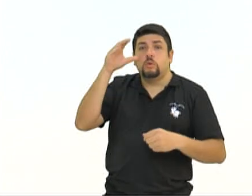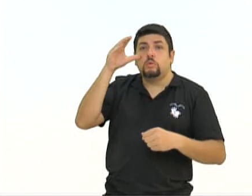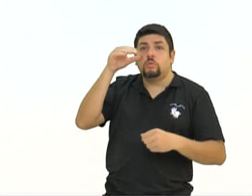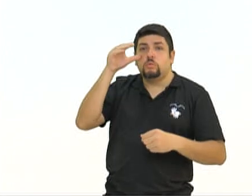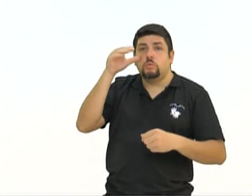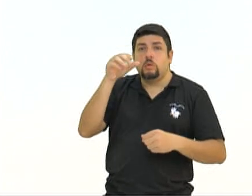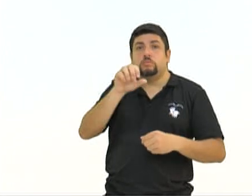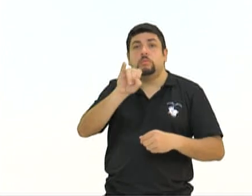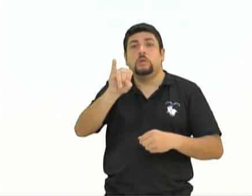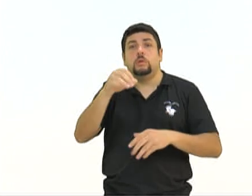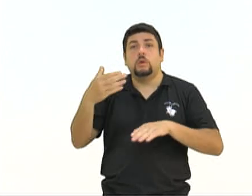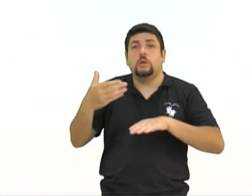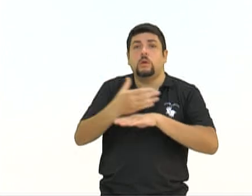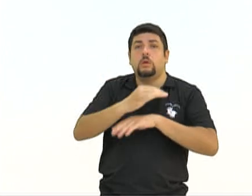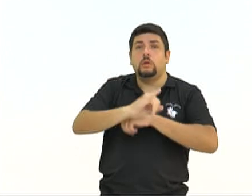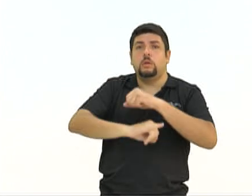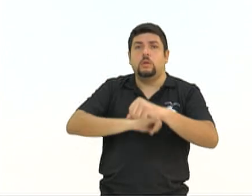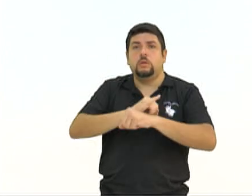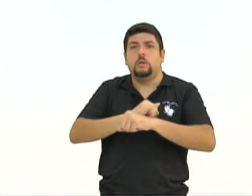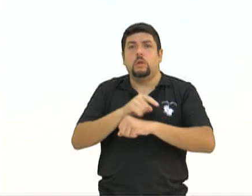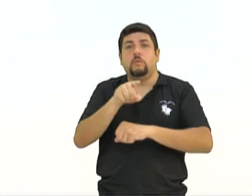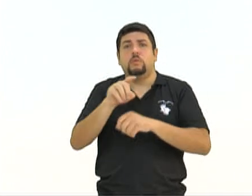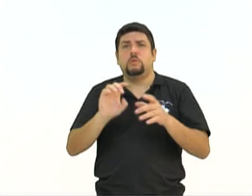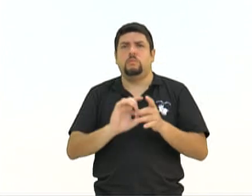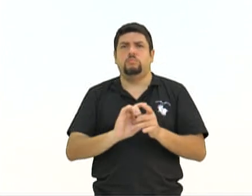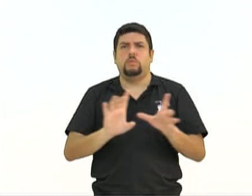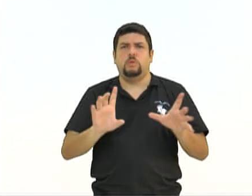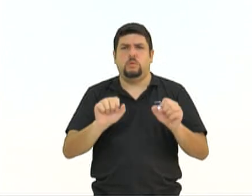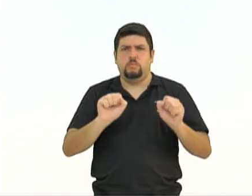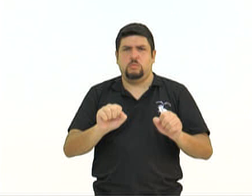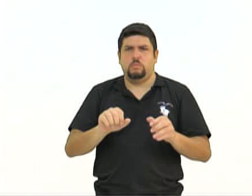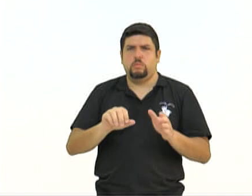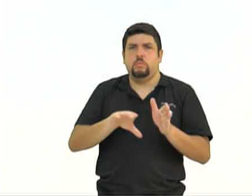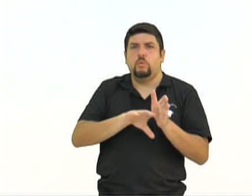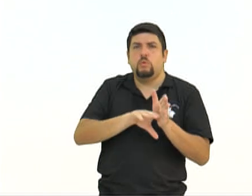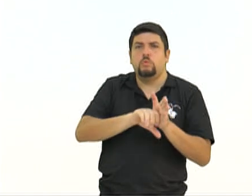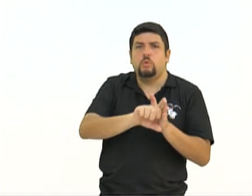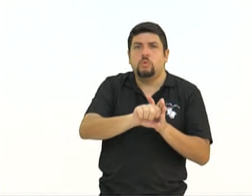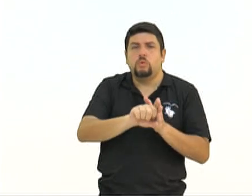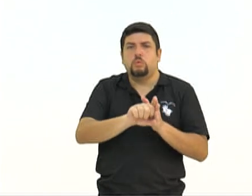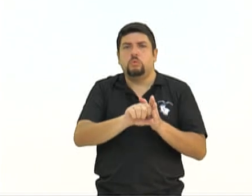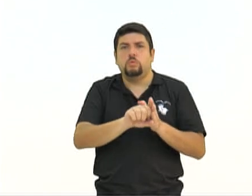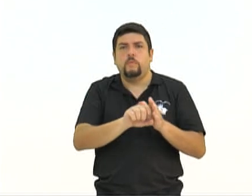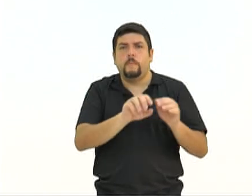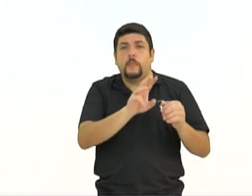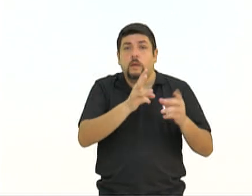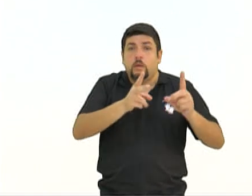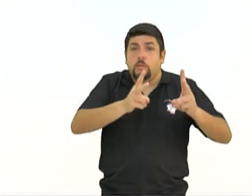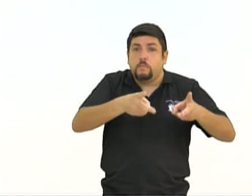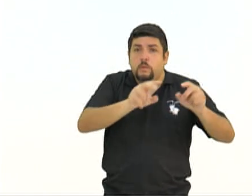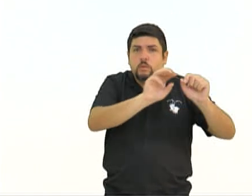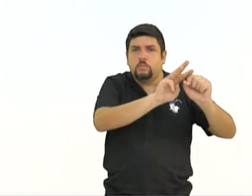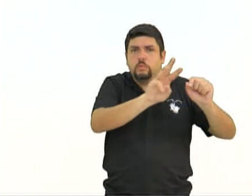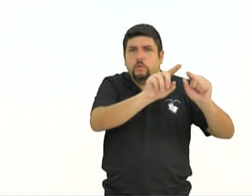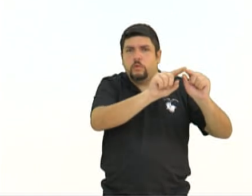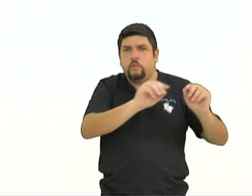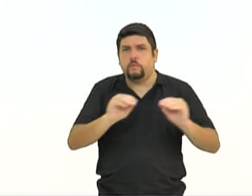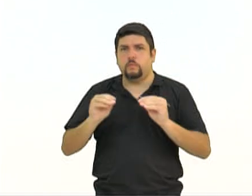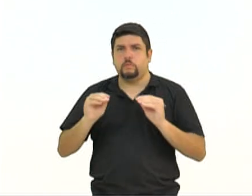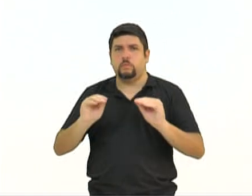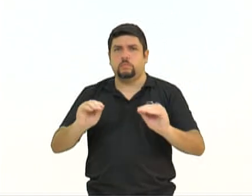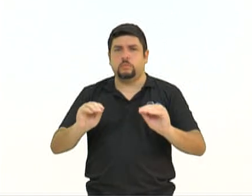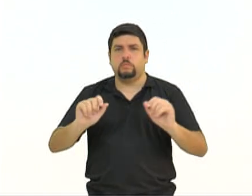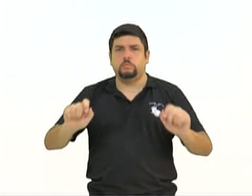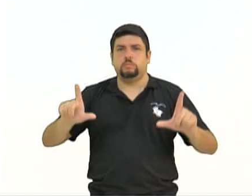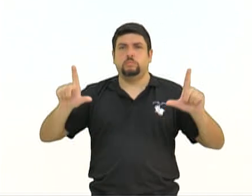acesso aí agora, se quiser, fiquem à vontade de digitar no Google rapidinho, só se digitar o título já aparece, tá? If I Were a Boy,